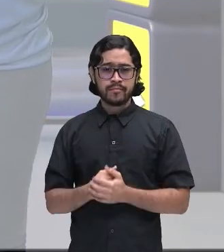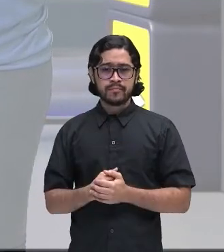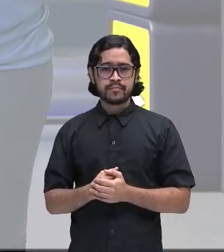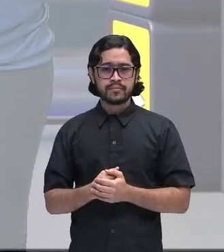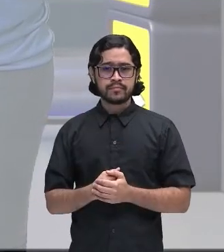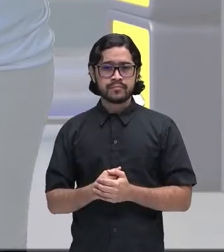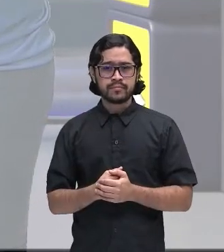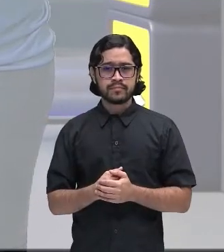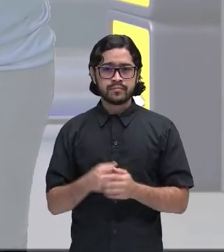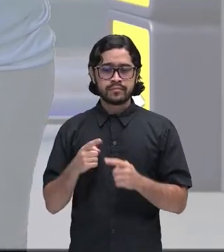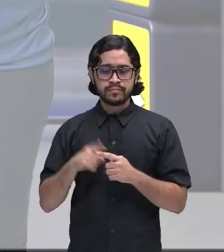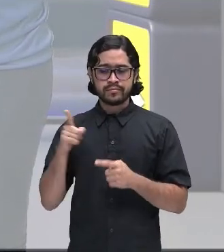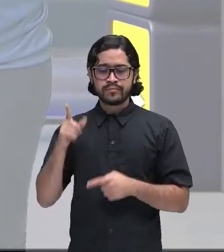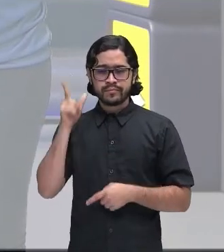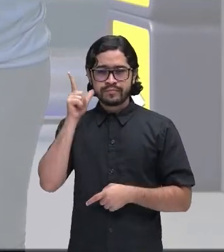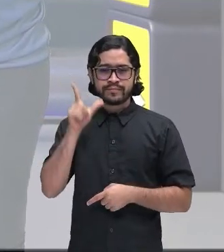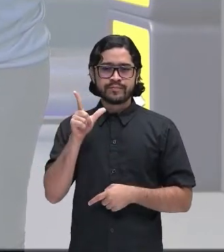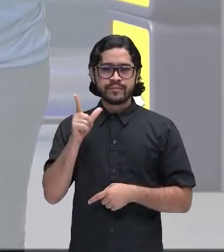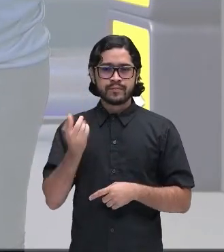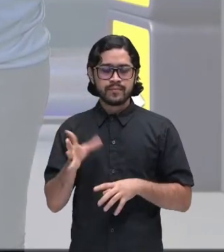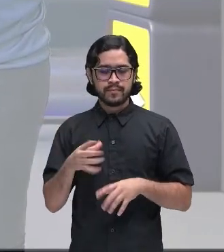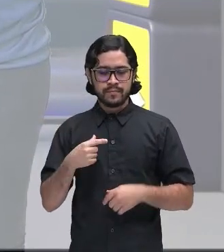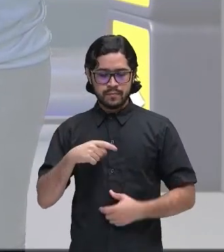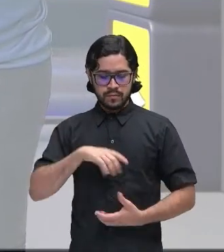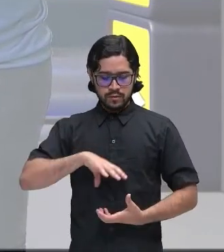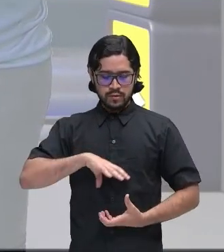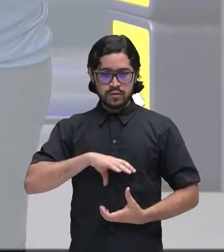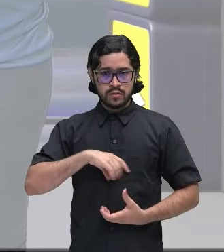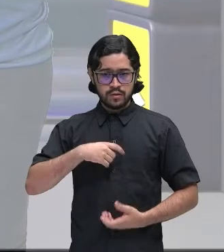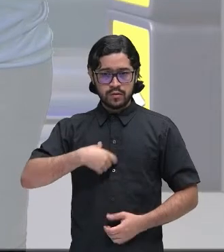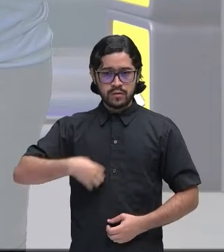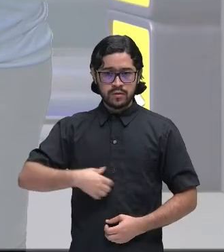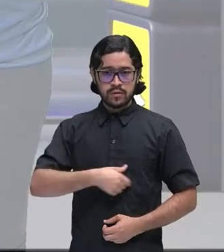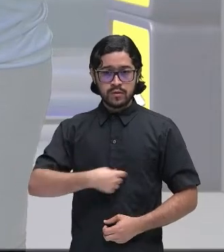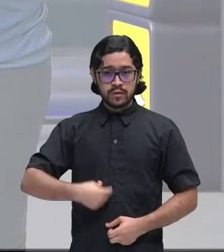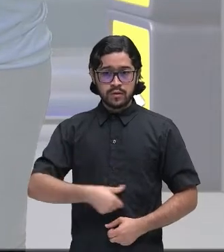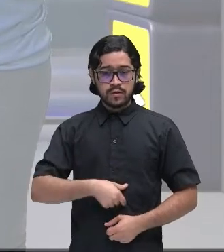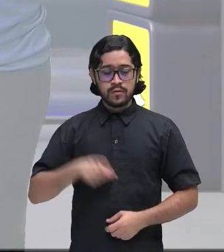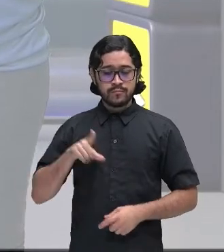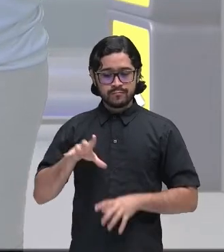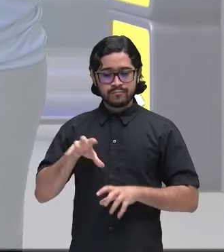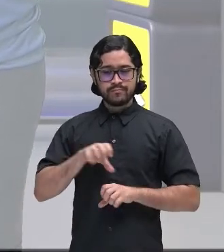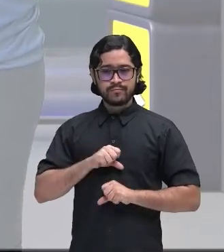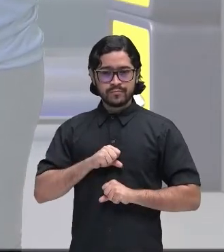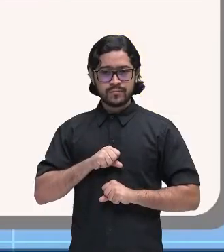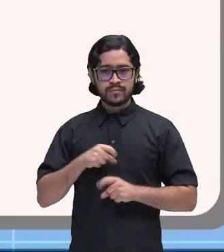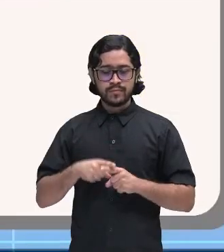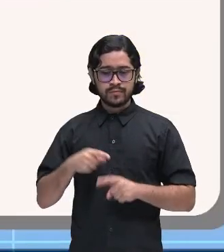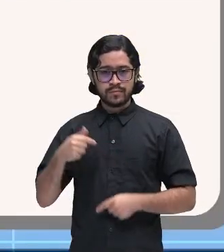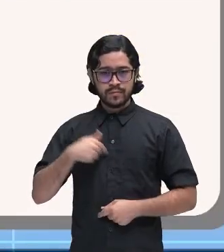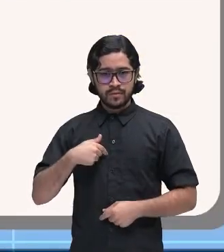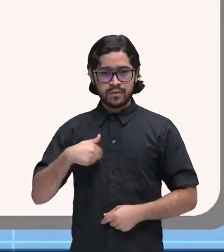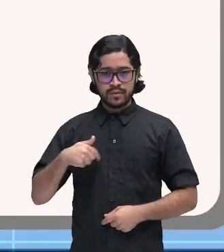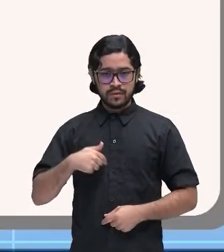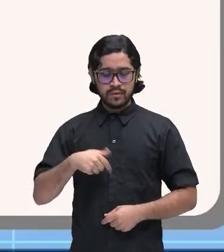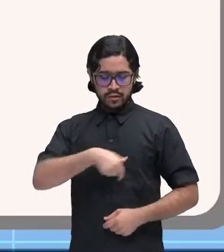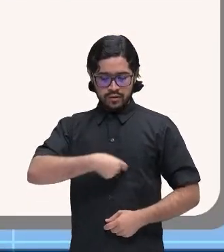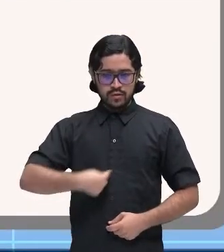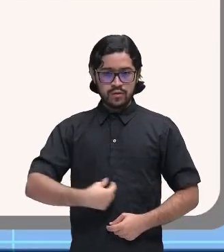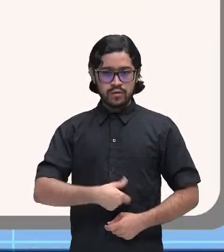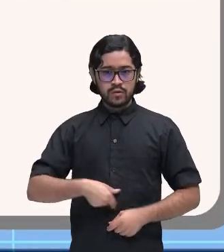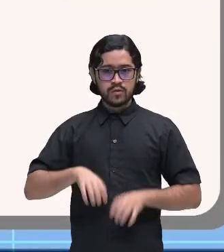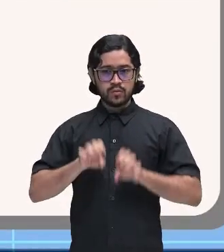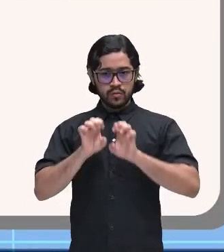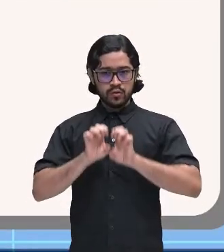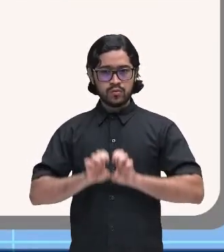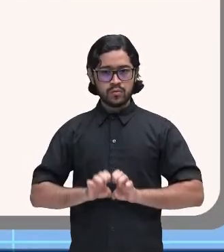favorecer a absorção intestinal, que se dá por conta da estrutura do intestino. Vamos ver aí na imagem? Olha que lindo.